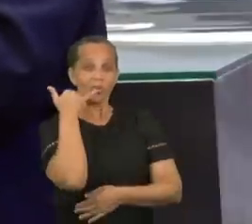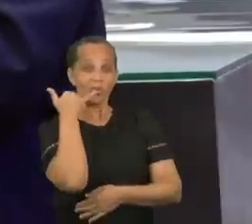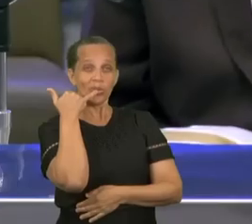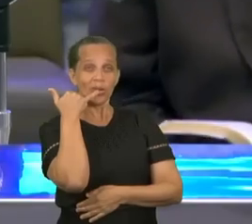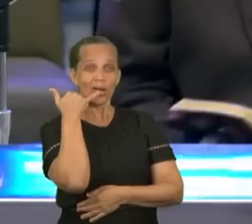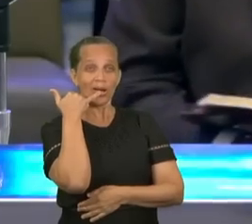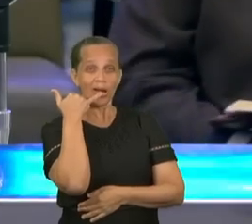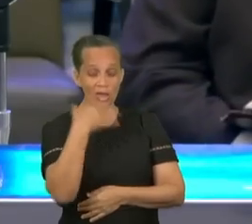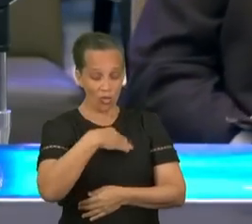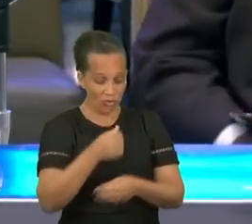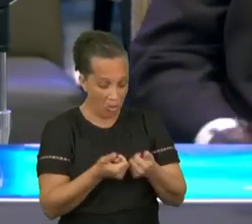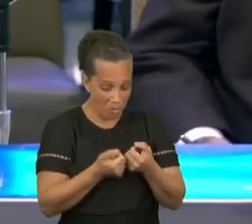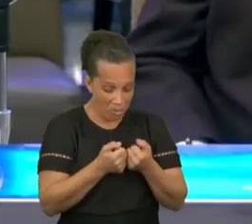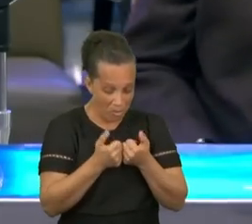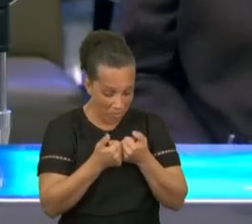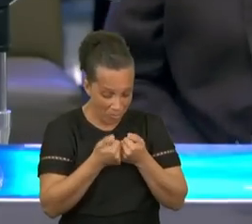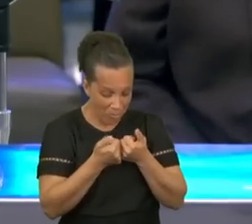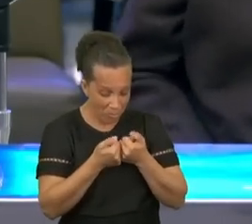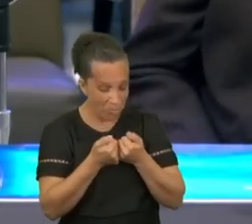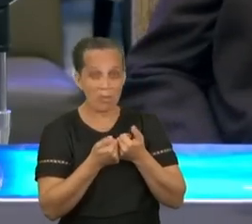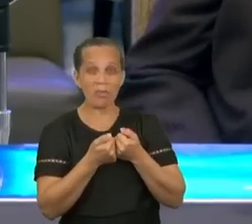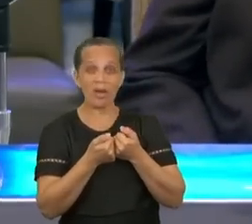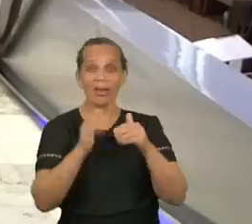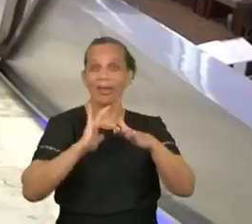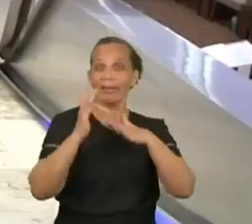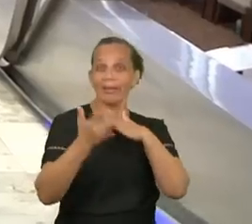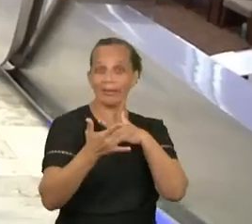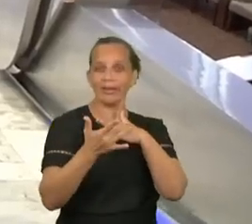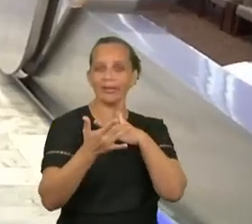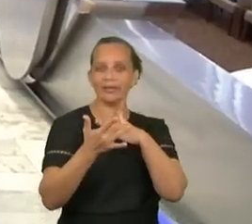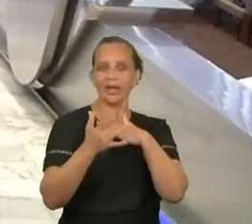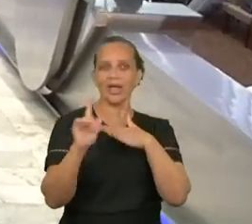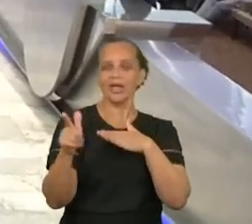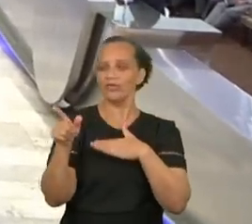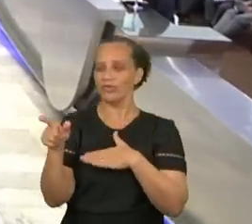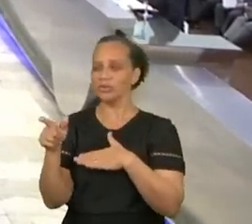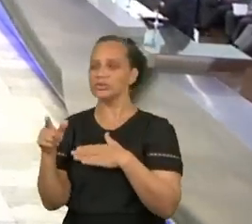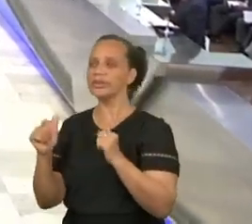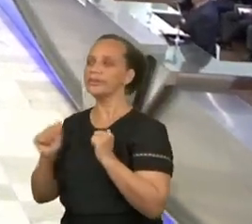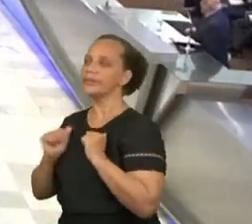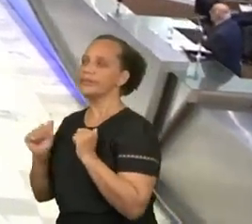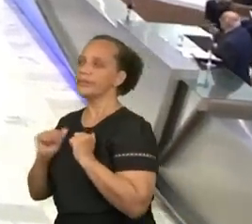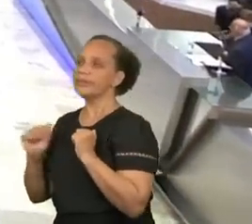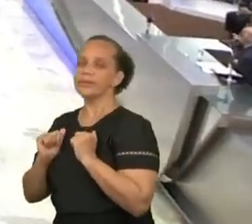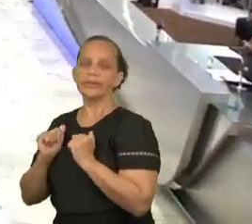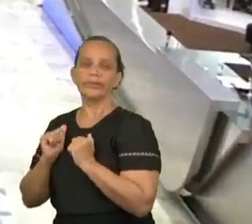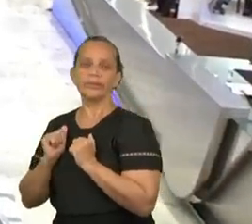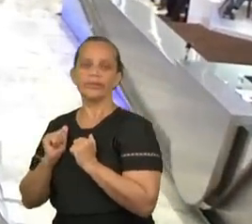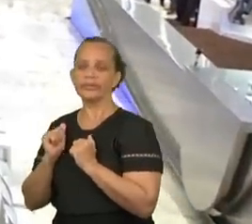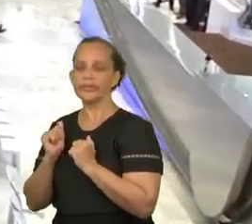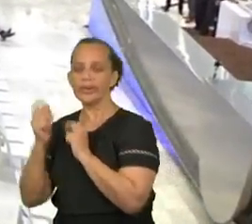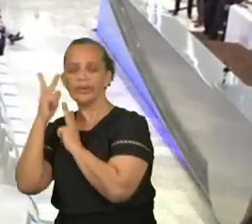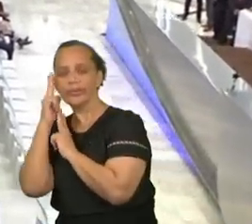é e o filho a filha fica ali ó na rede sociais e você com o dedo na boca feito